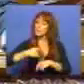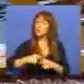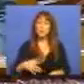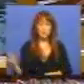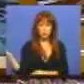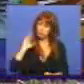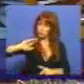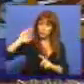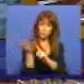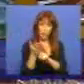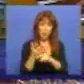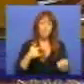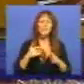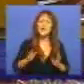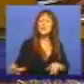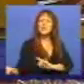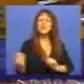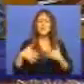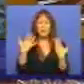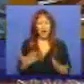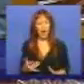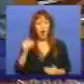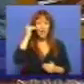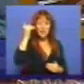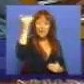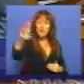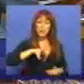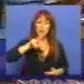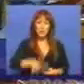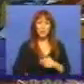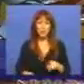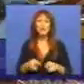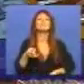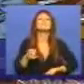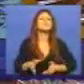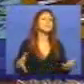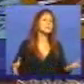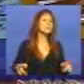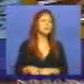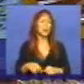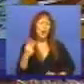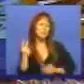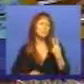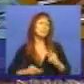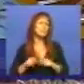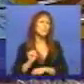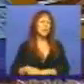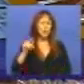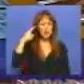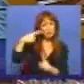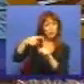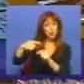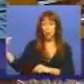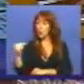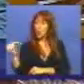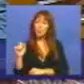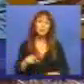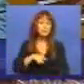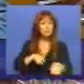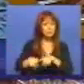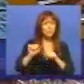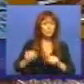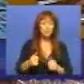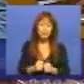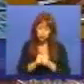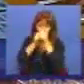condenámos. Importa discutir o presente e o futuro do país, isto é, escrutinar o sucesso e o insucesso da política